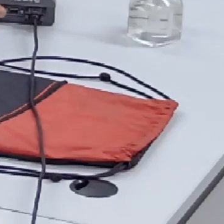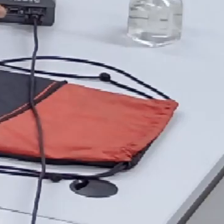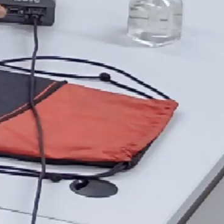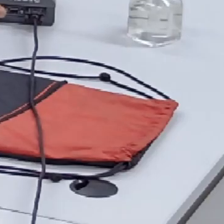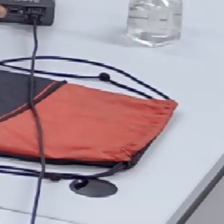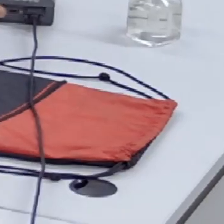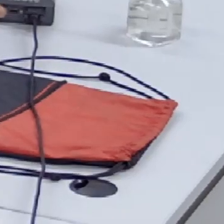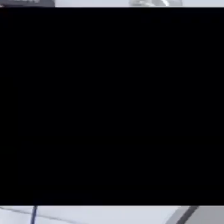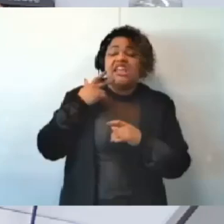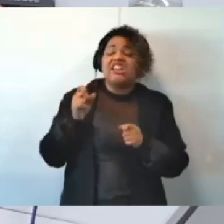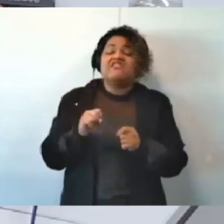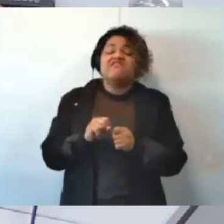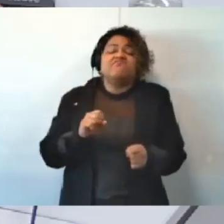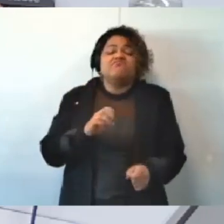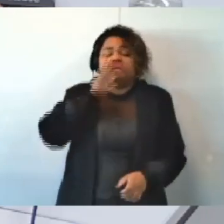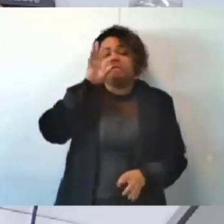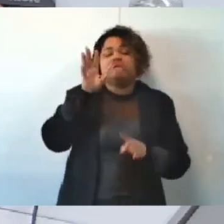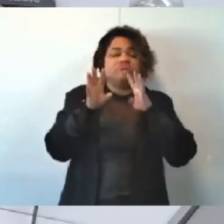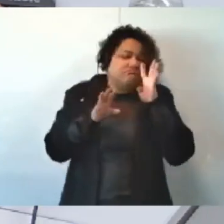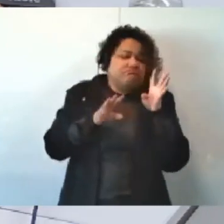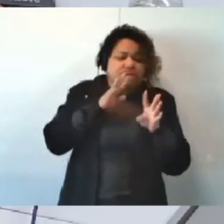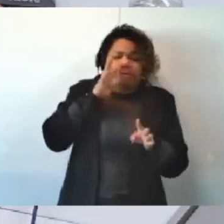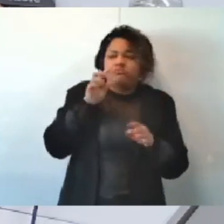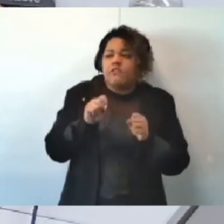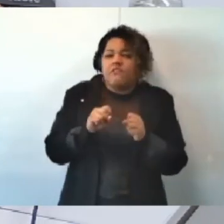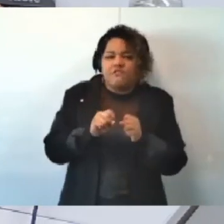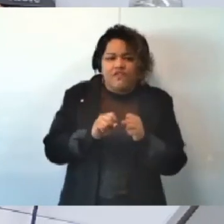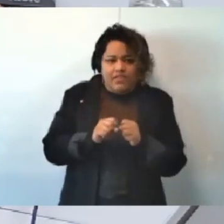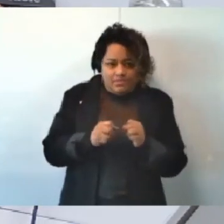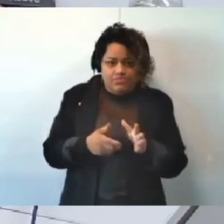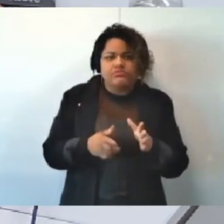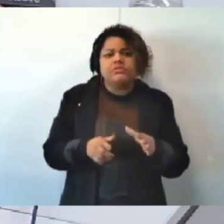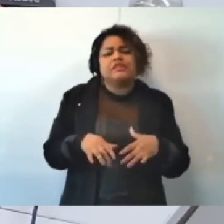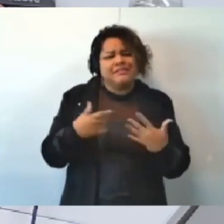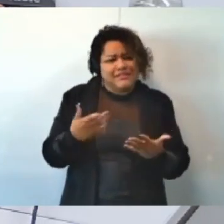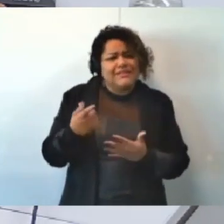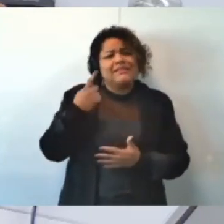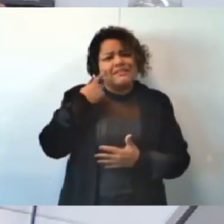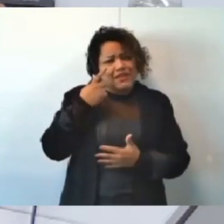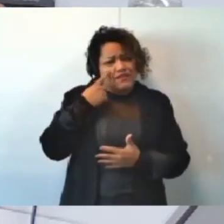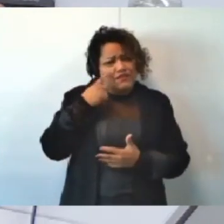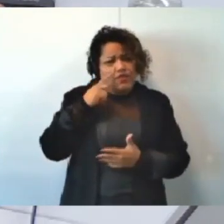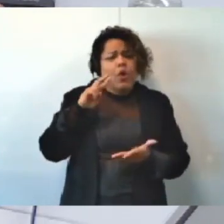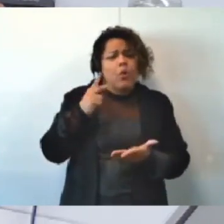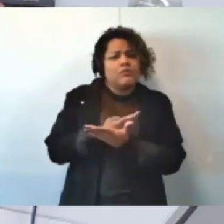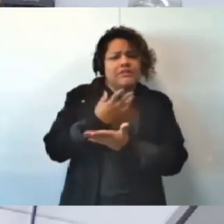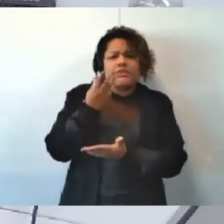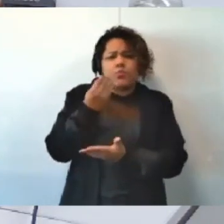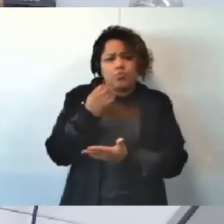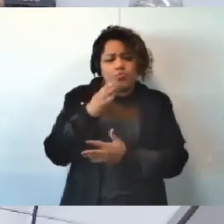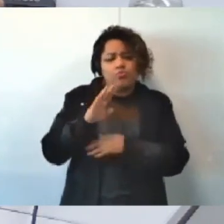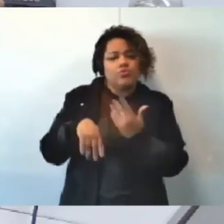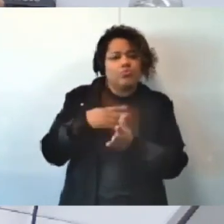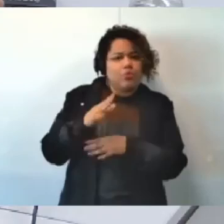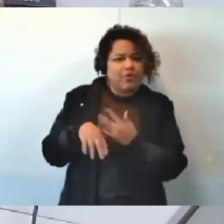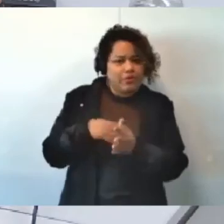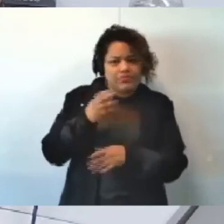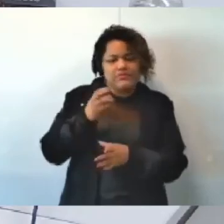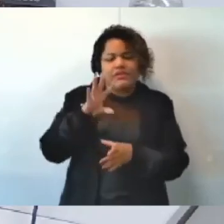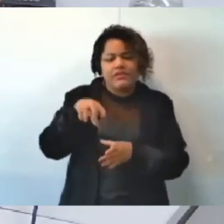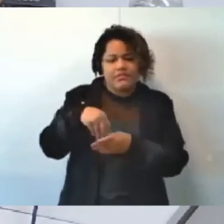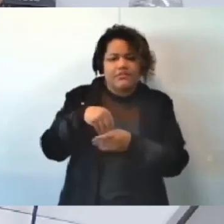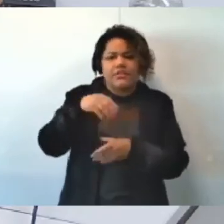aí. Vocês são testemunhas de tanta confusão que houve na Câmara Municipal, que não recebia vereador, não havia opinião de